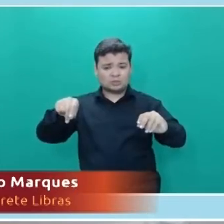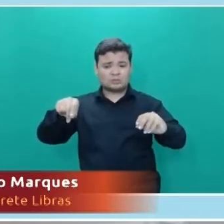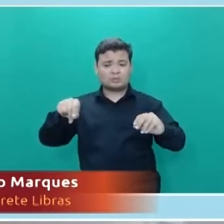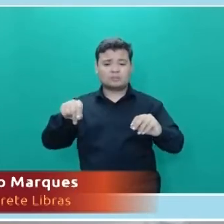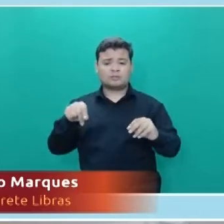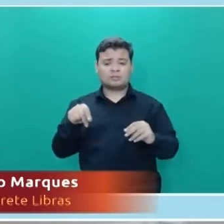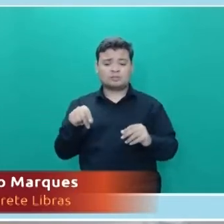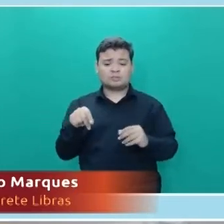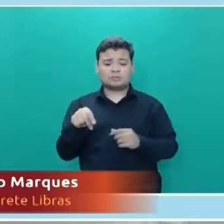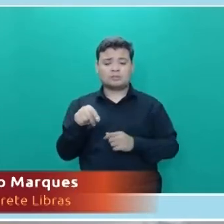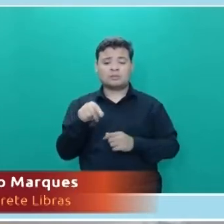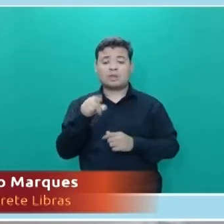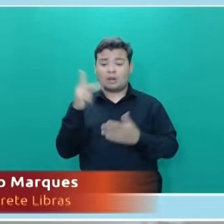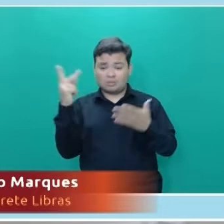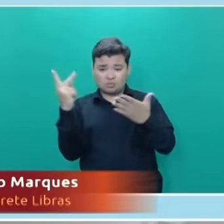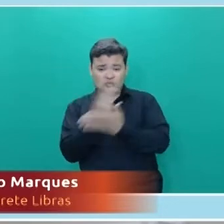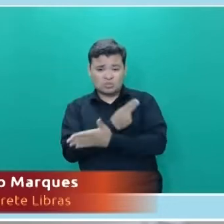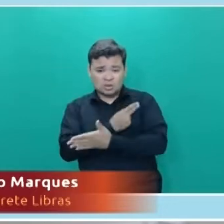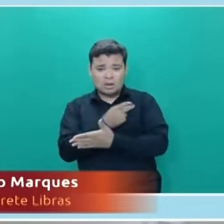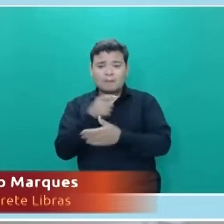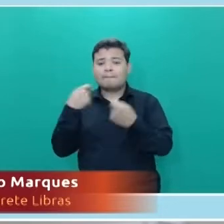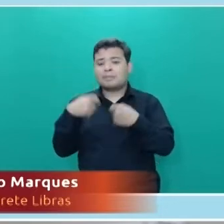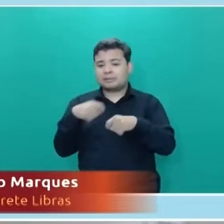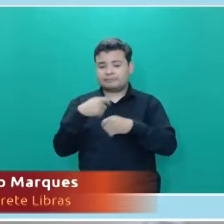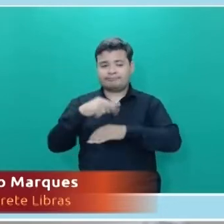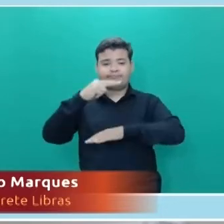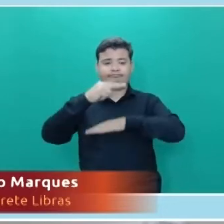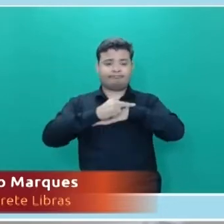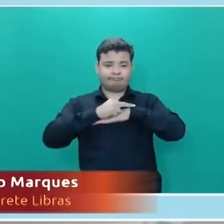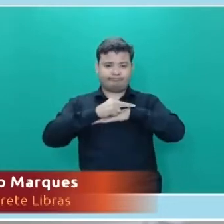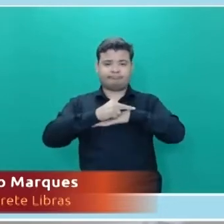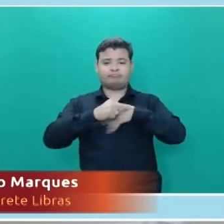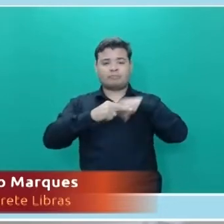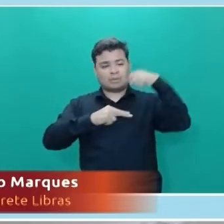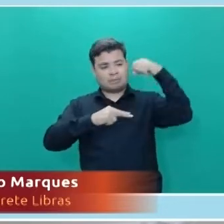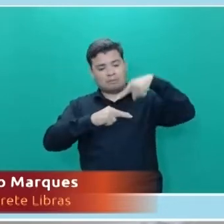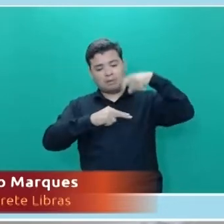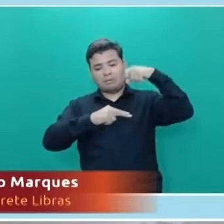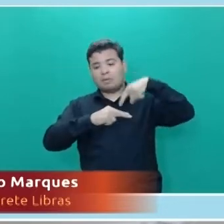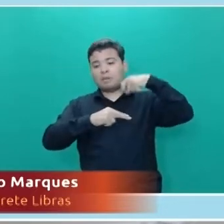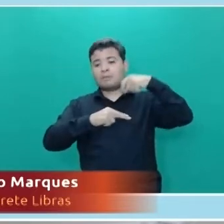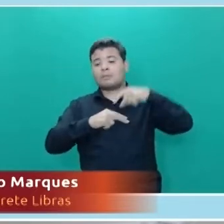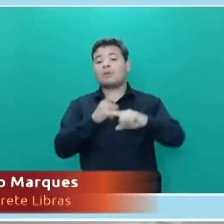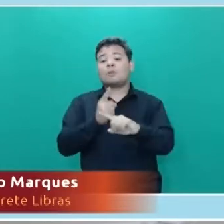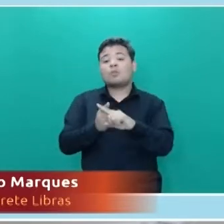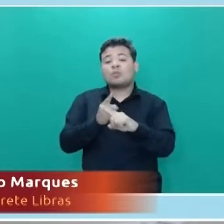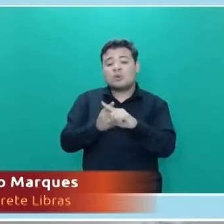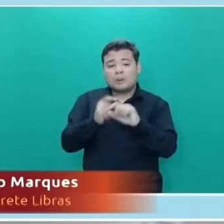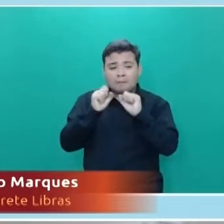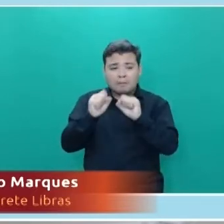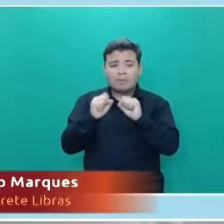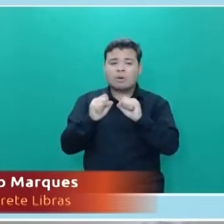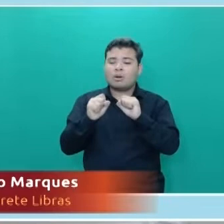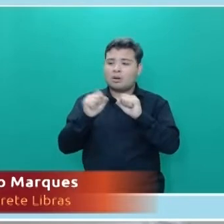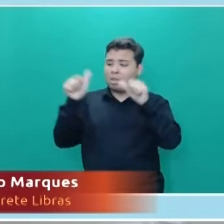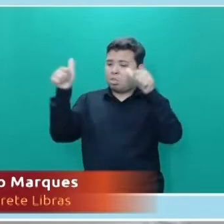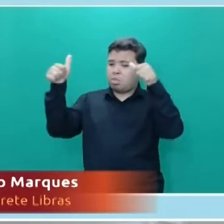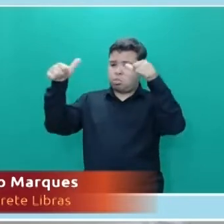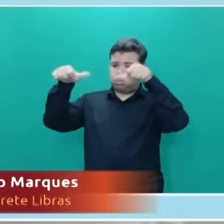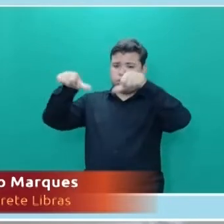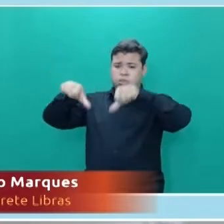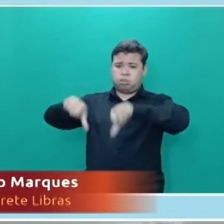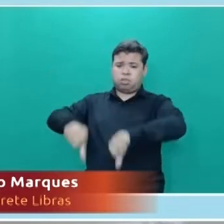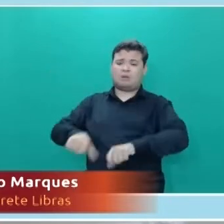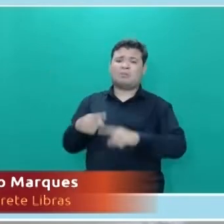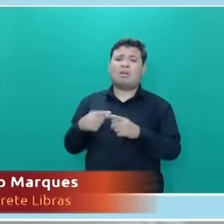necessitam de internação, porque elas evoluem com sintomas mais graves, é como uma diarreia intensa, um